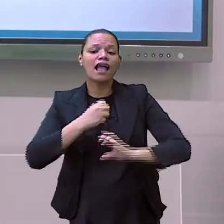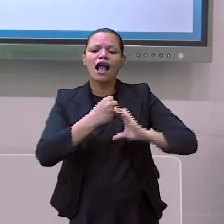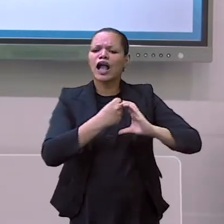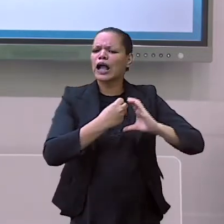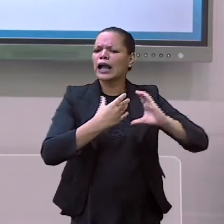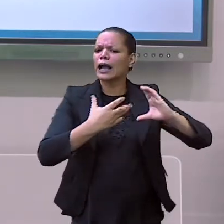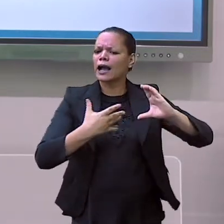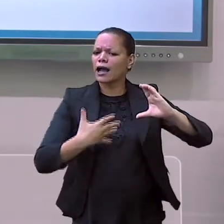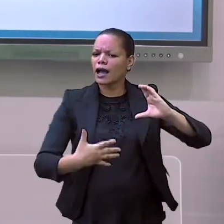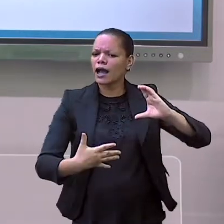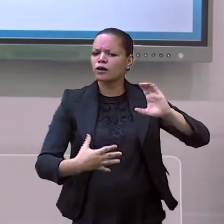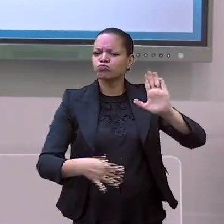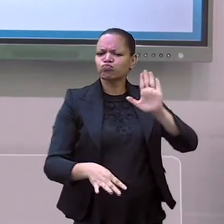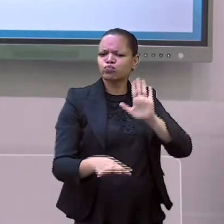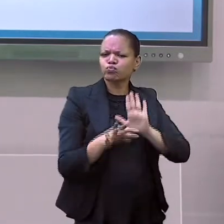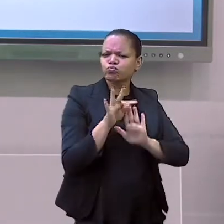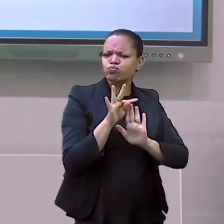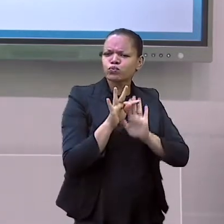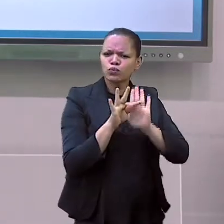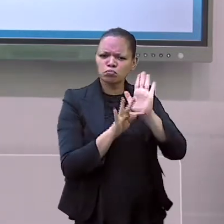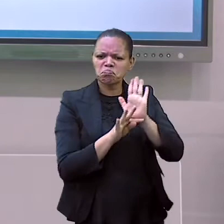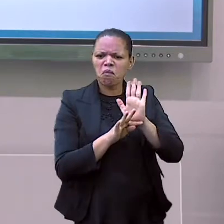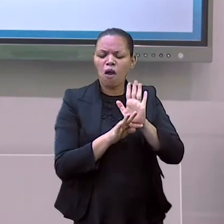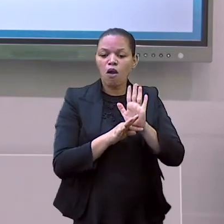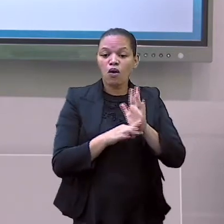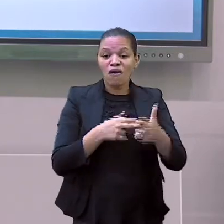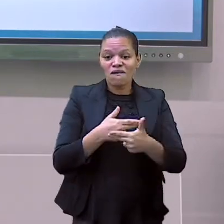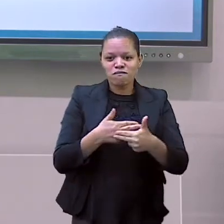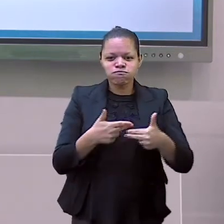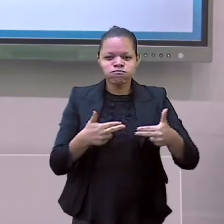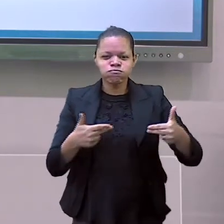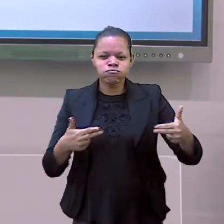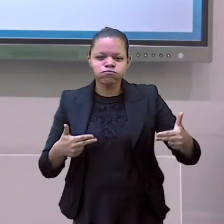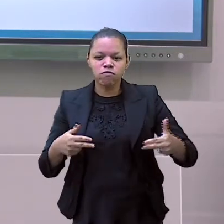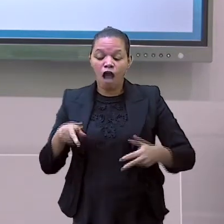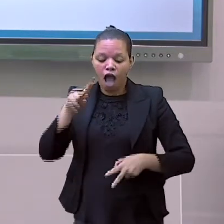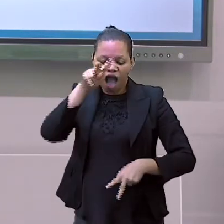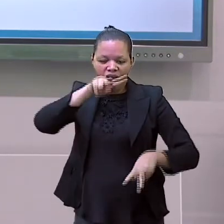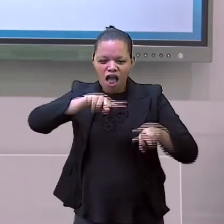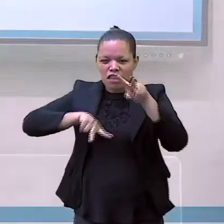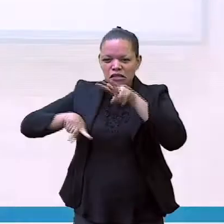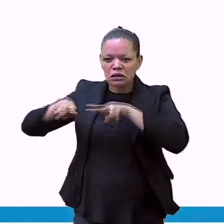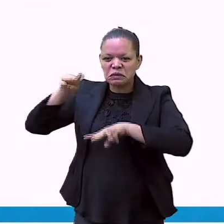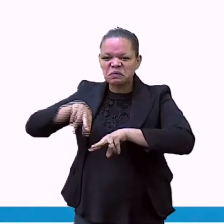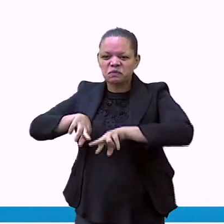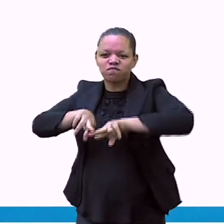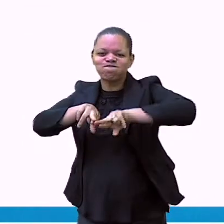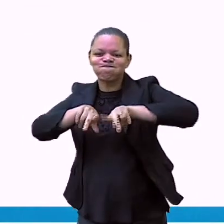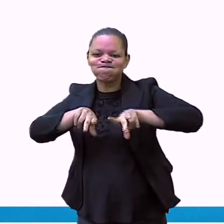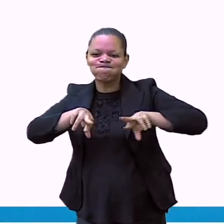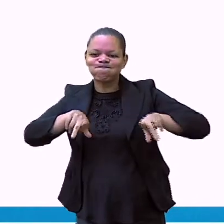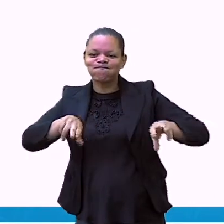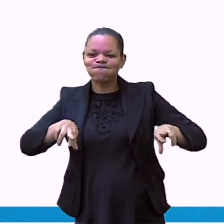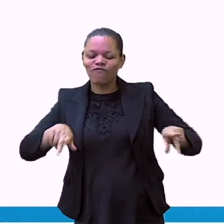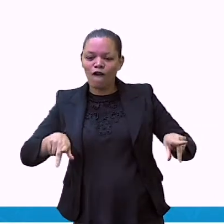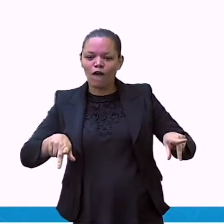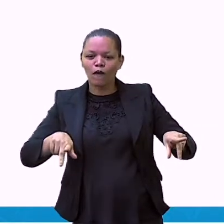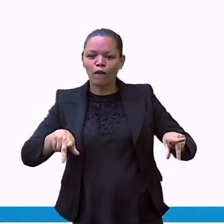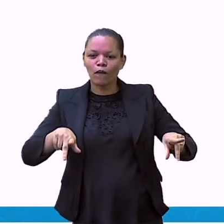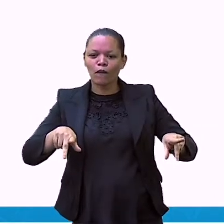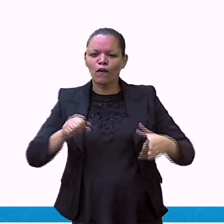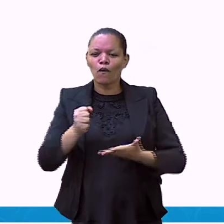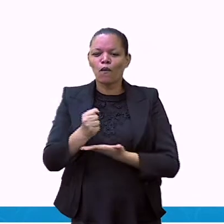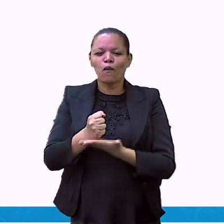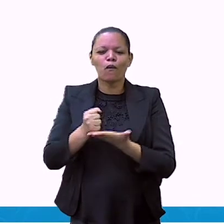texto versificado, leitura diferenciada com base na entonação.